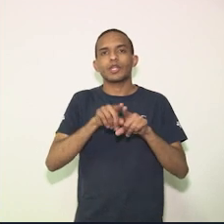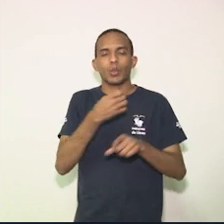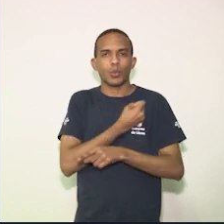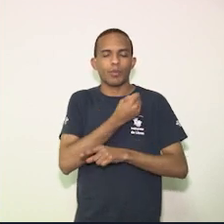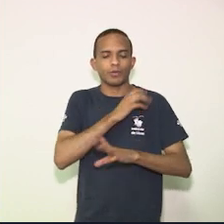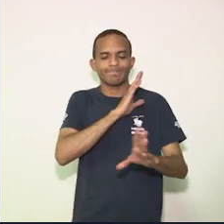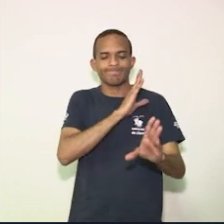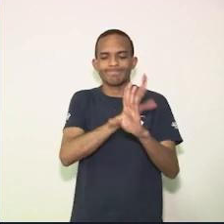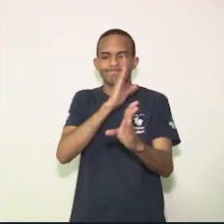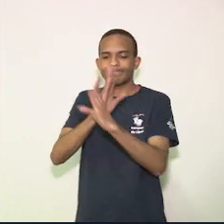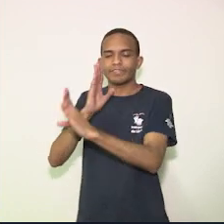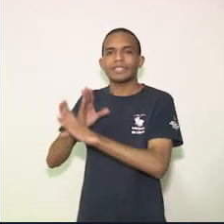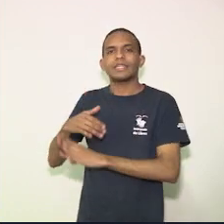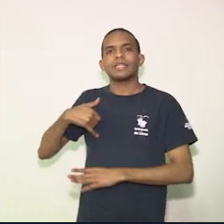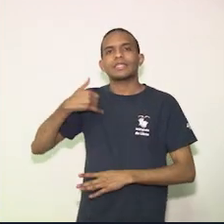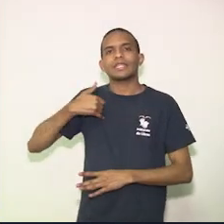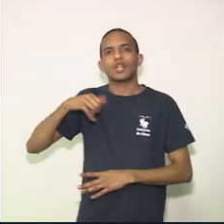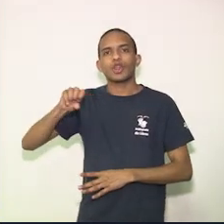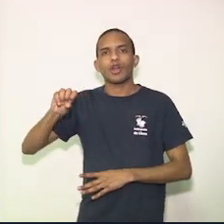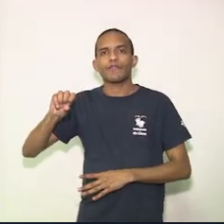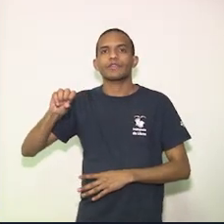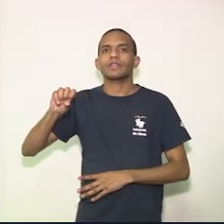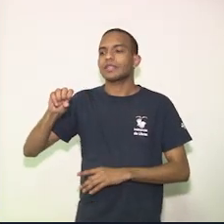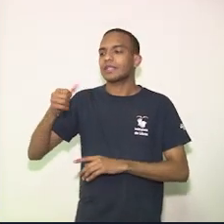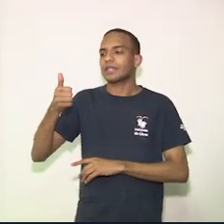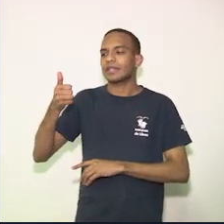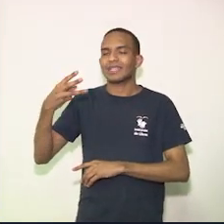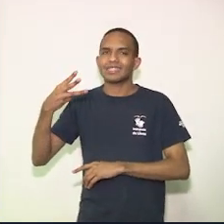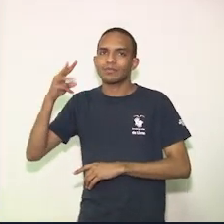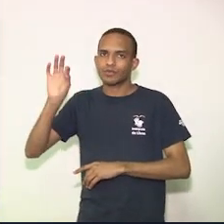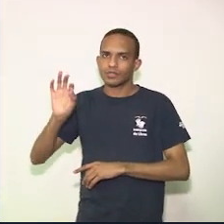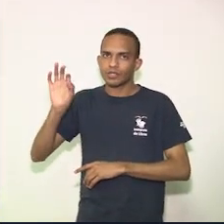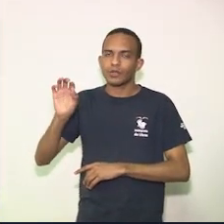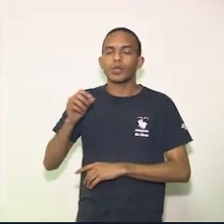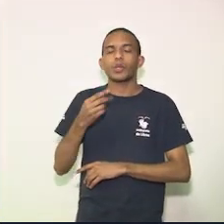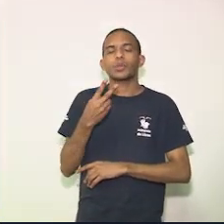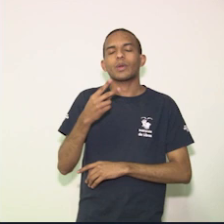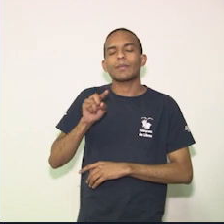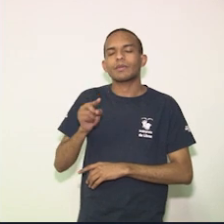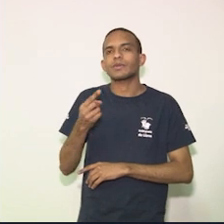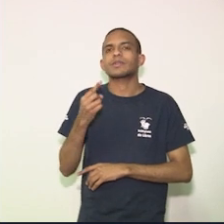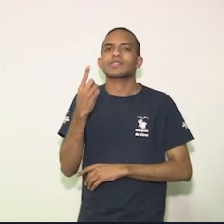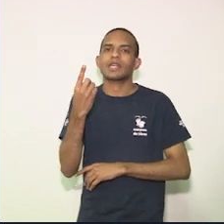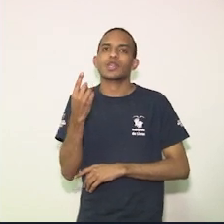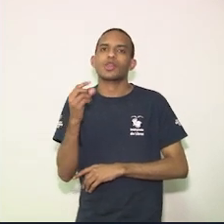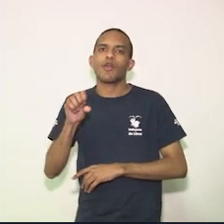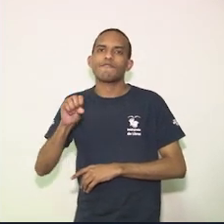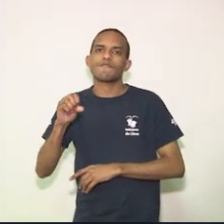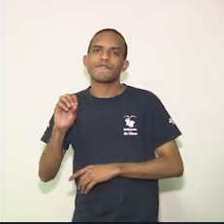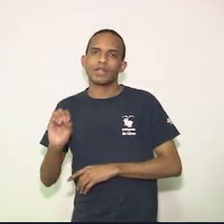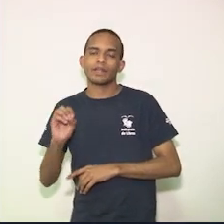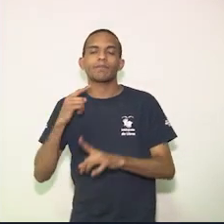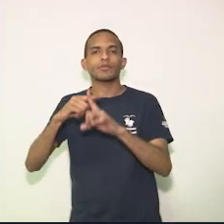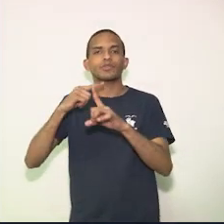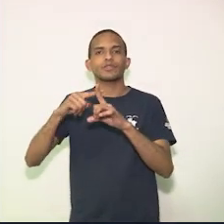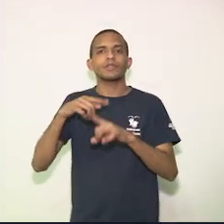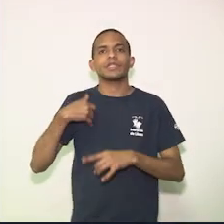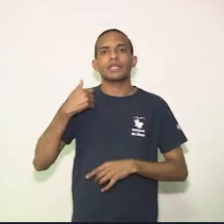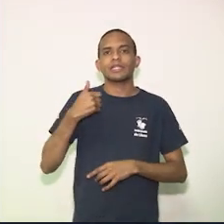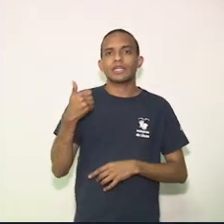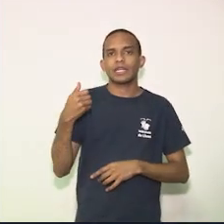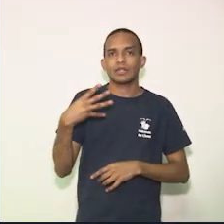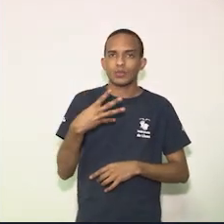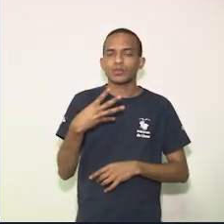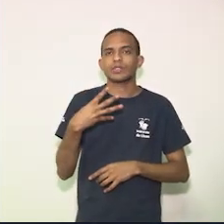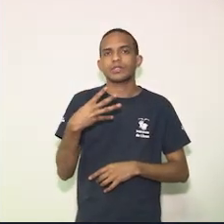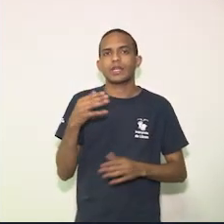números, crianças de 9 a 13%, 2.890 foram positivas, crianças de 14 a